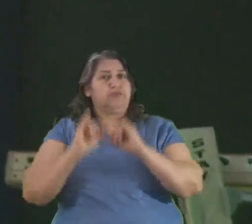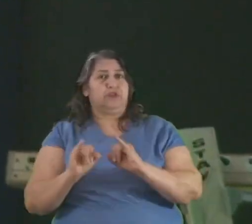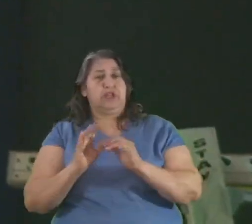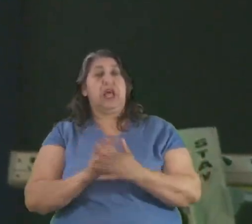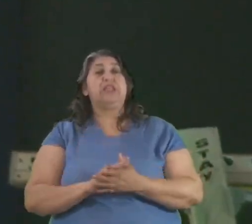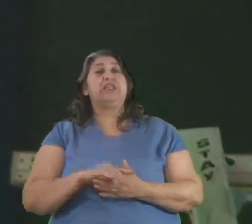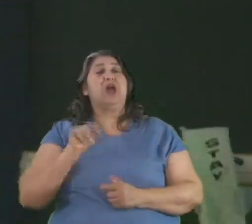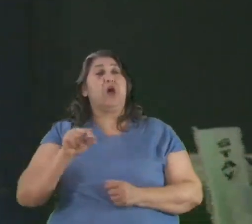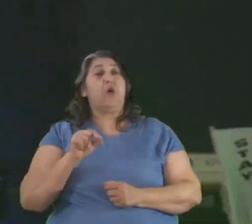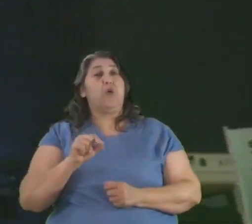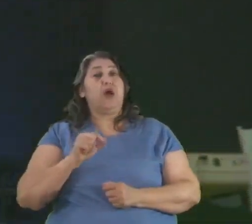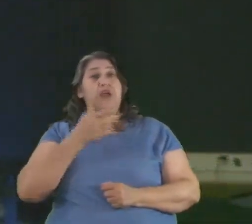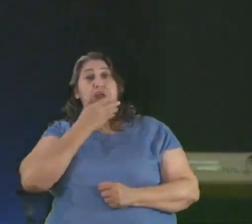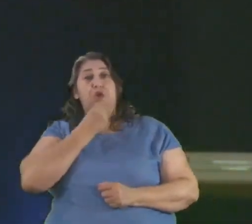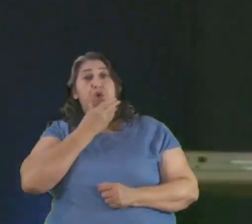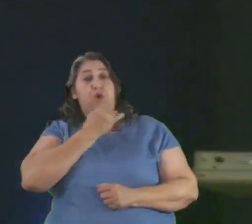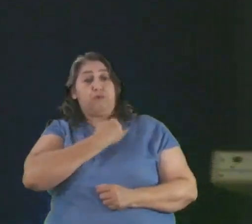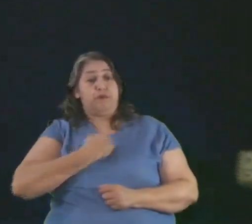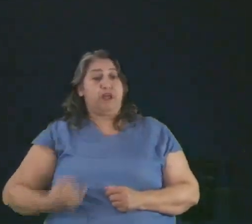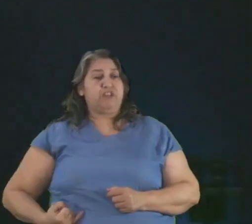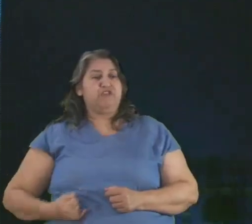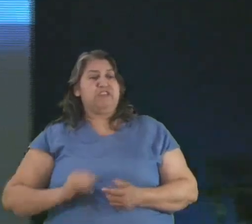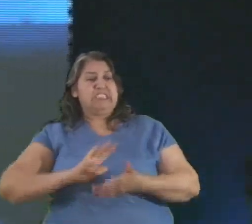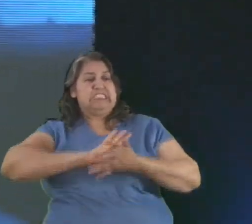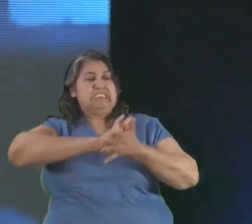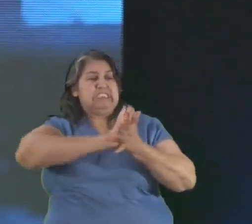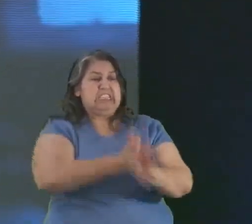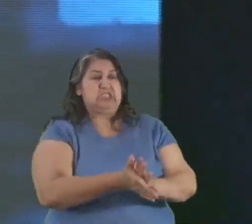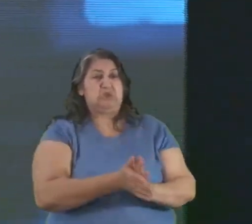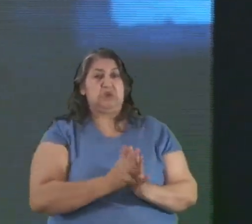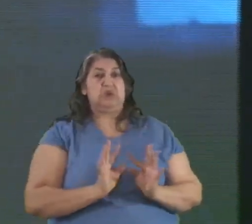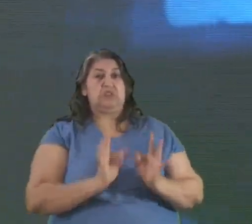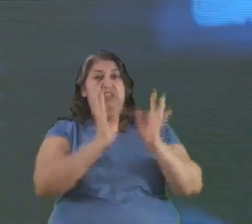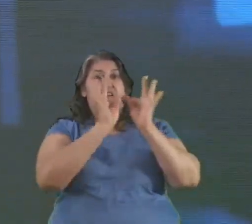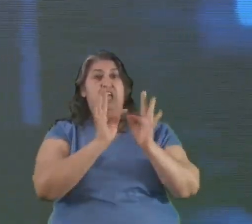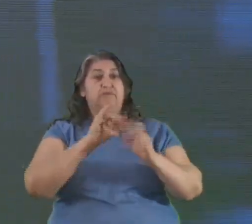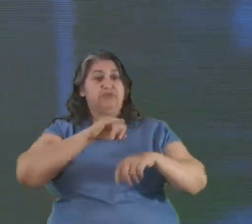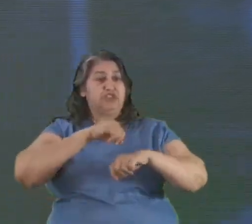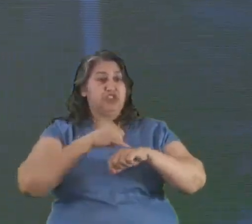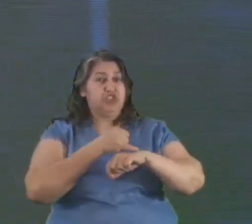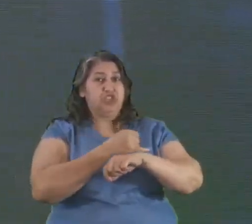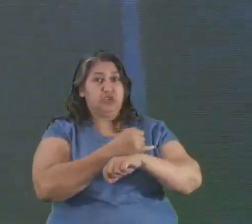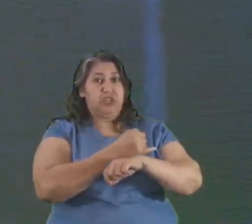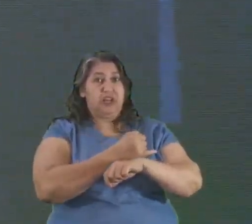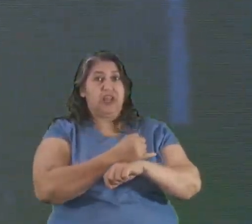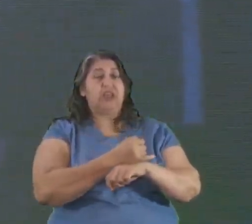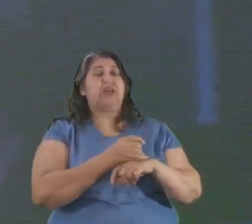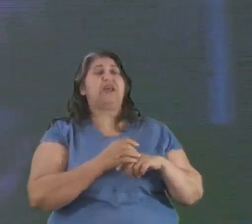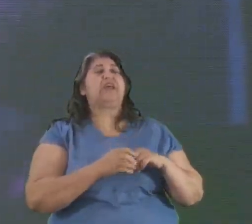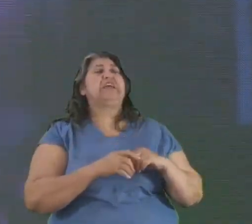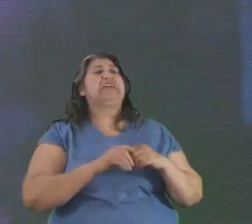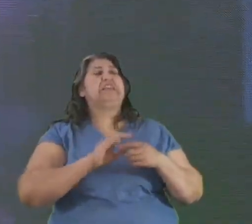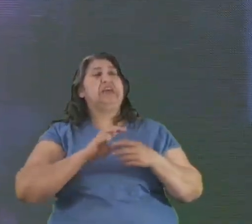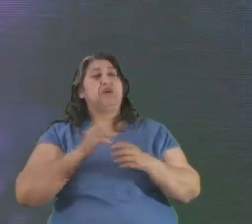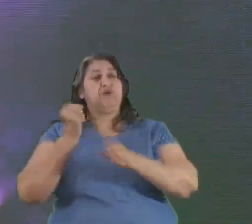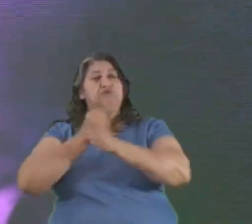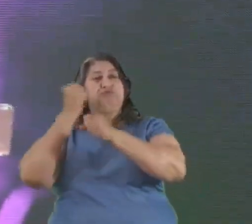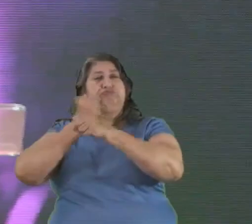Ele destruiu o templo de Jerusalém, ele construiu templos pagãos em